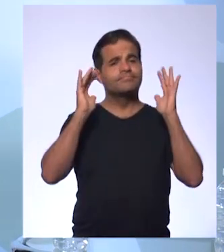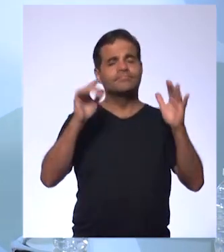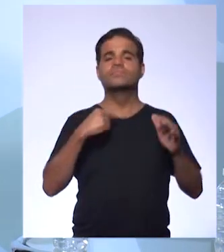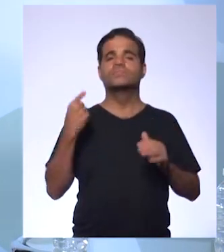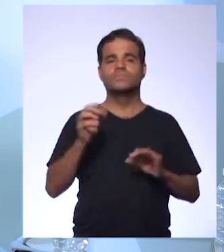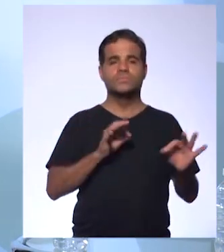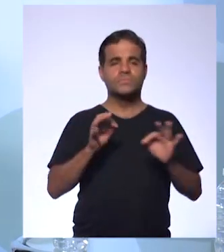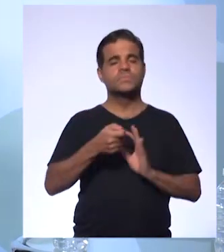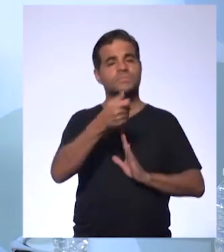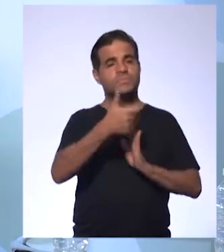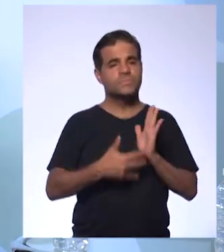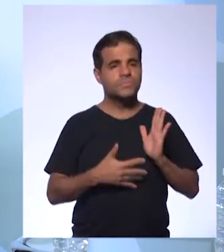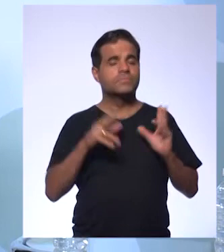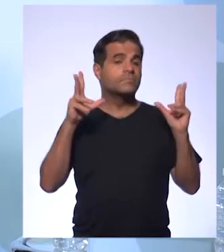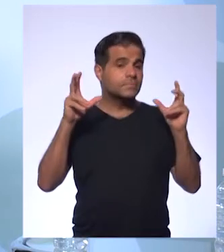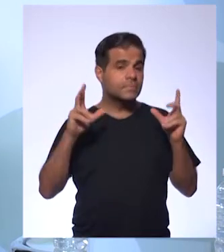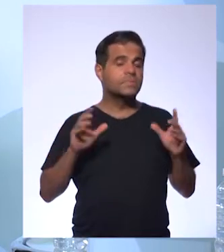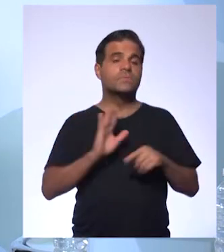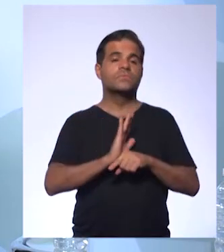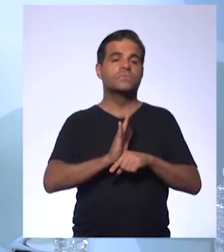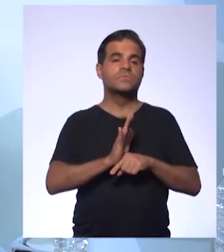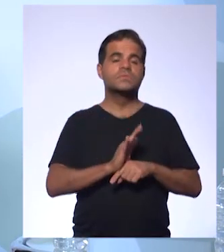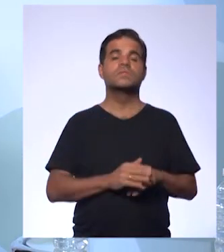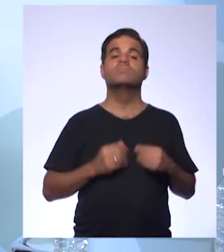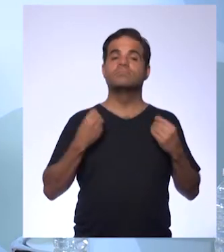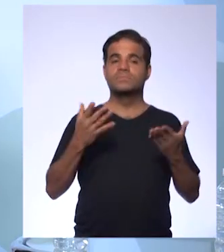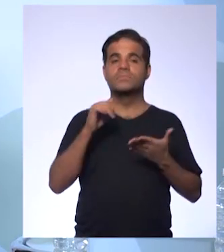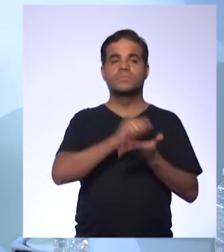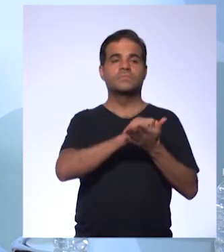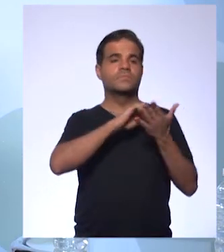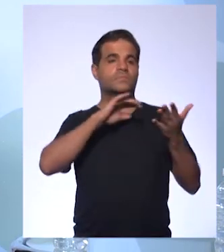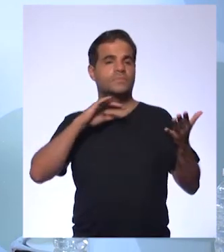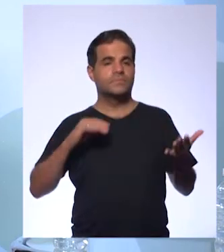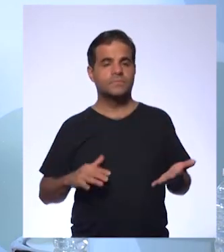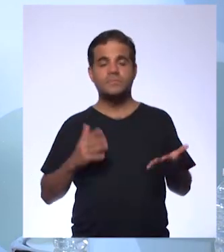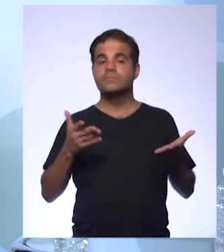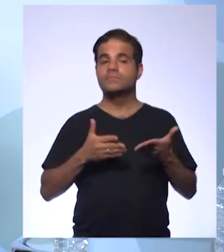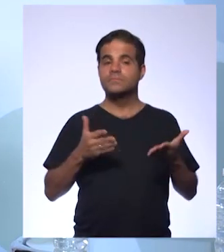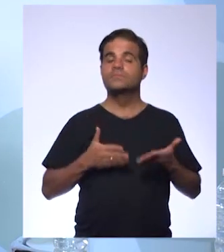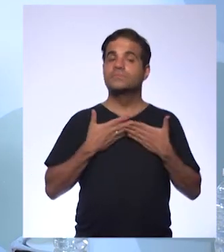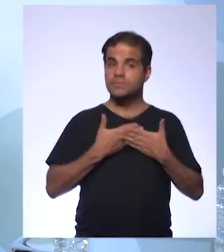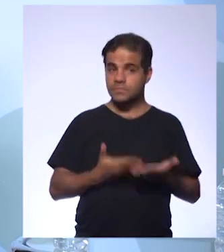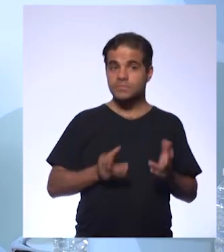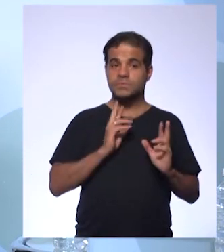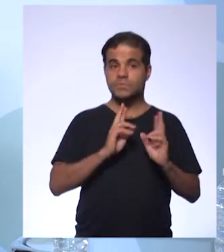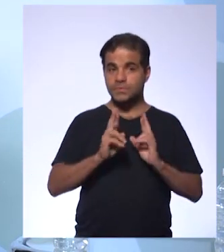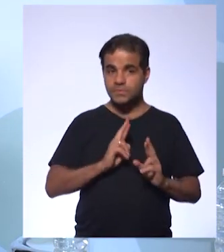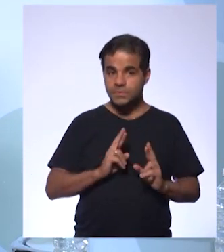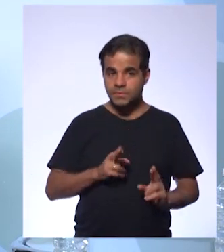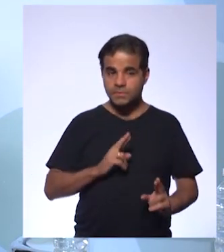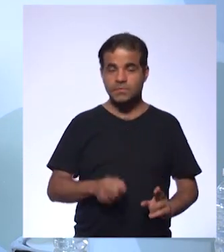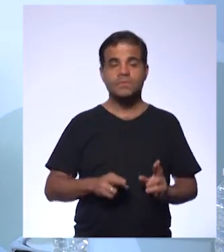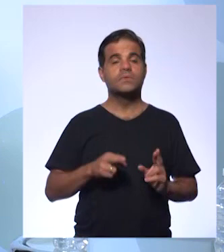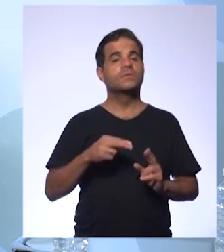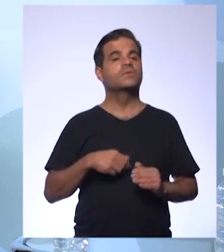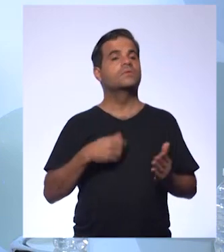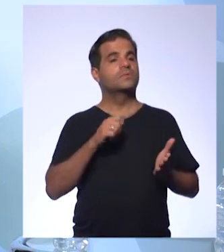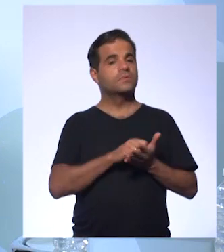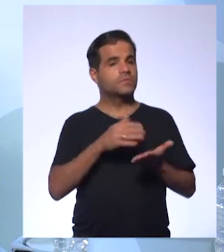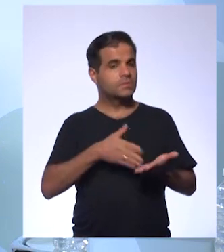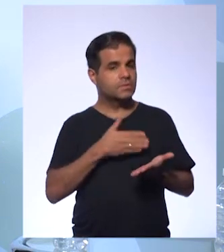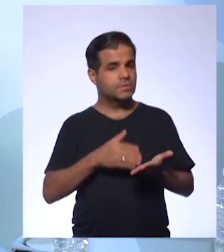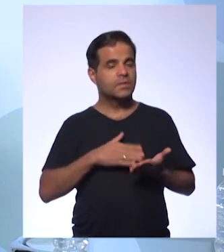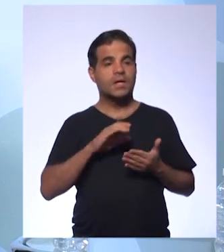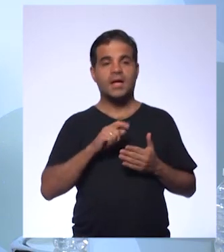nós vamos escrever sobre essa questão do cinema. Vamos aqui para as atividades, então. Agora sim, vocês vão responder as atividades do caderno do aluno,